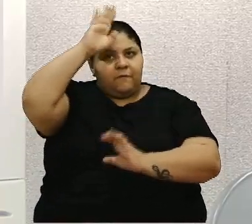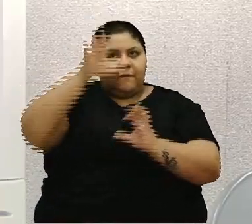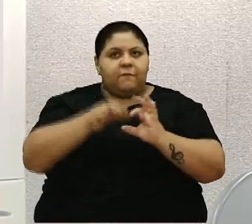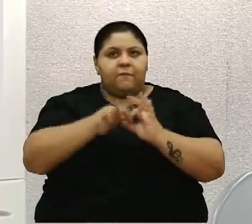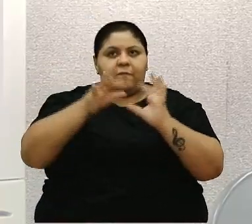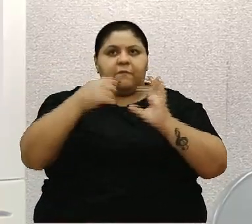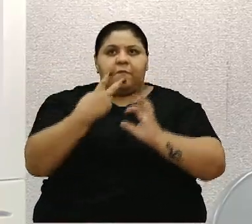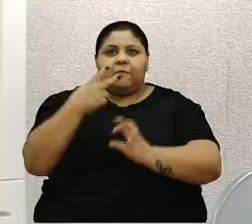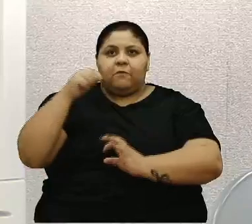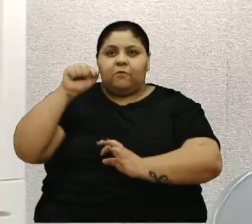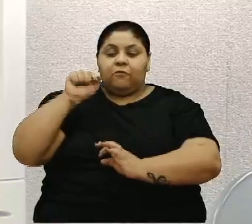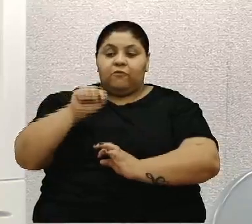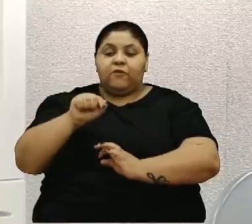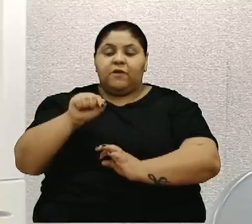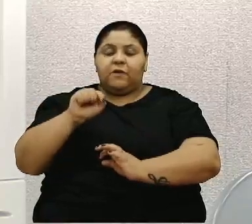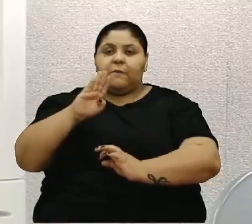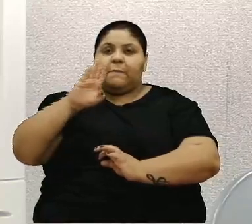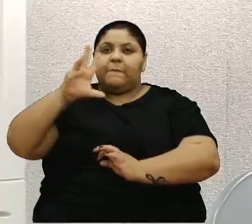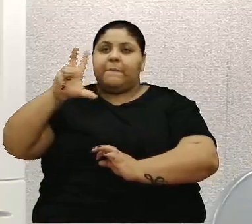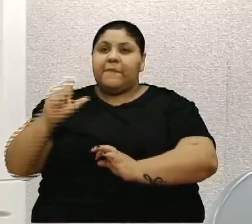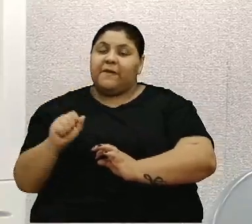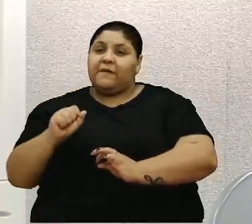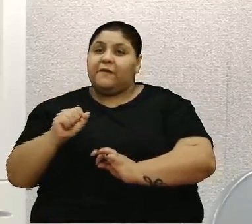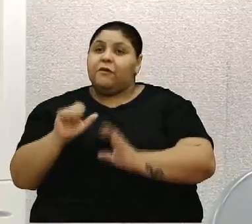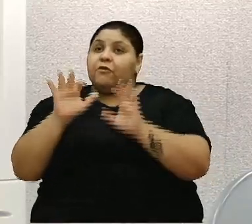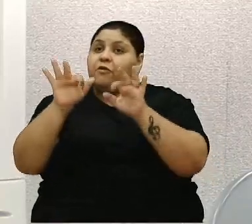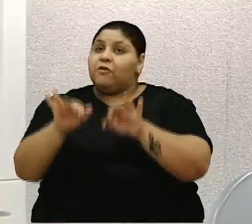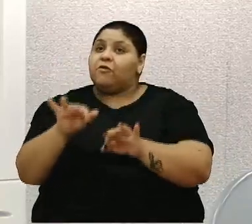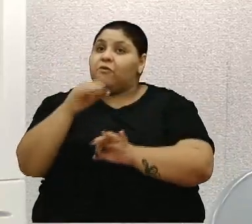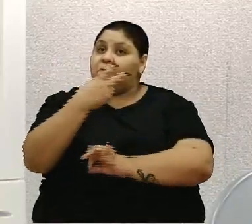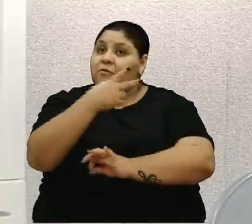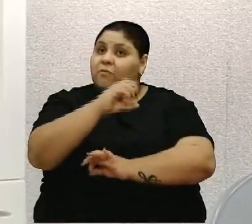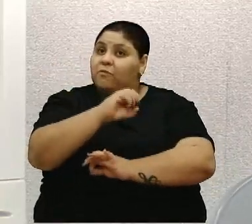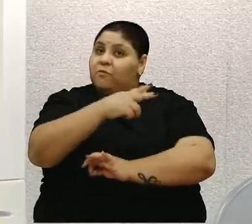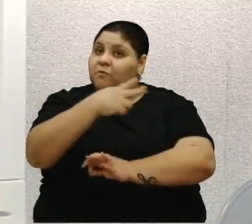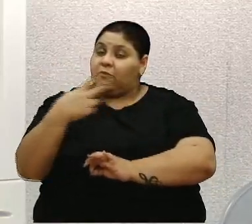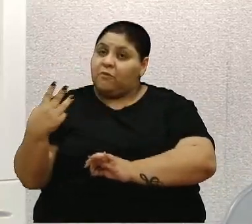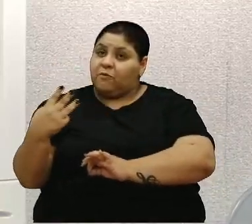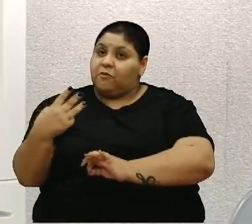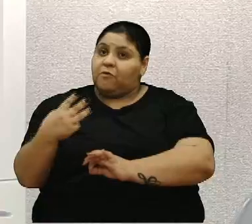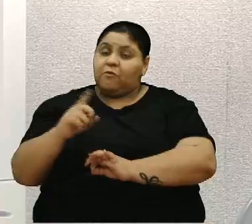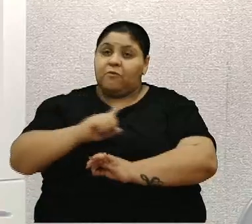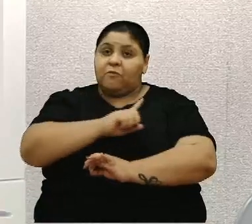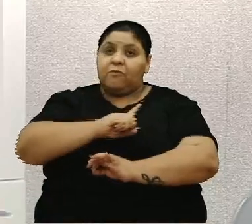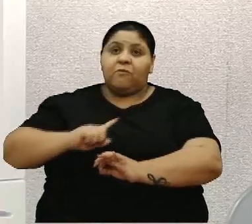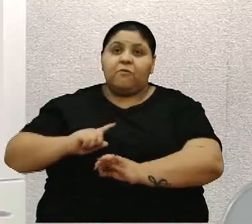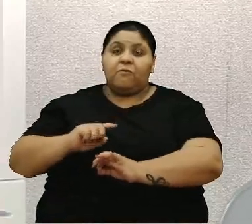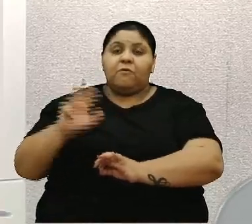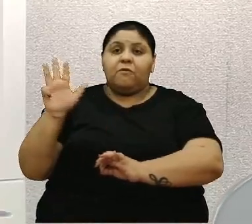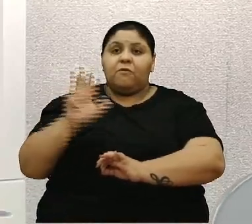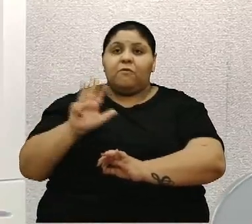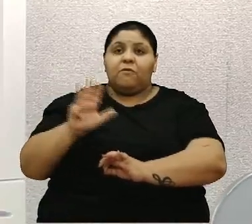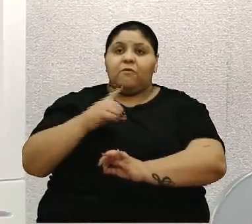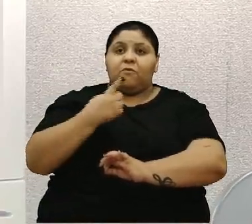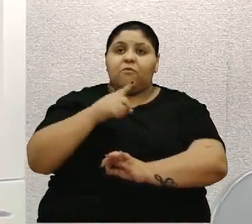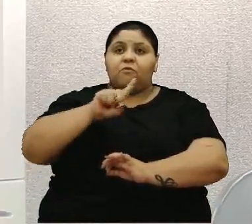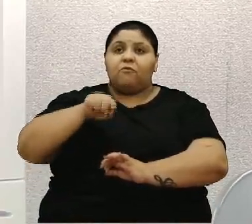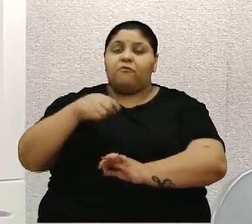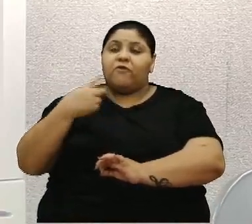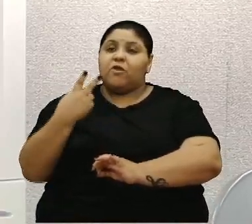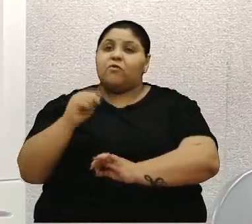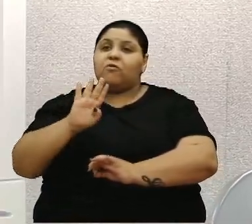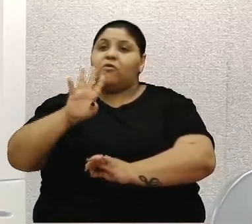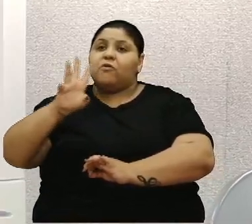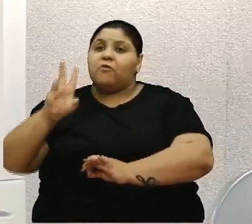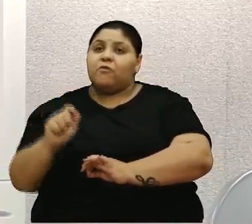2,1 bilhões de reais para a cultura. Final de 2023, governo Lula, 1,2 bilhões. 1